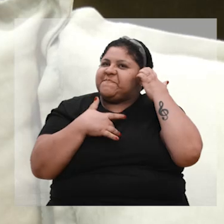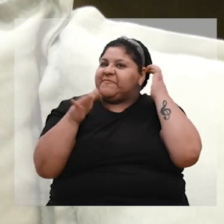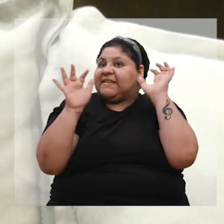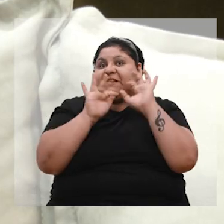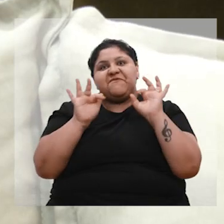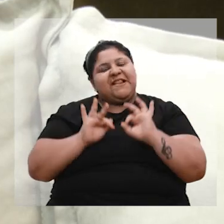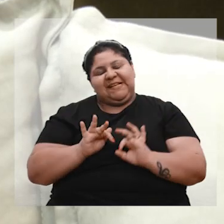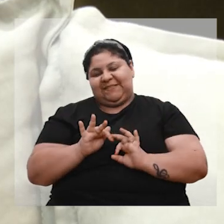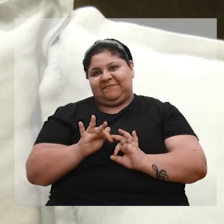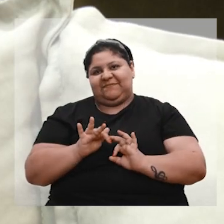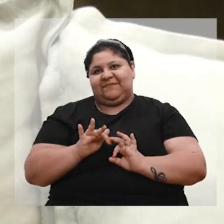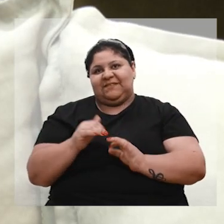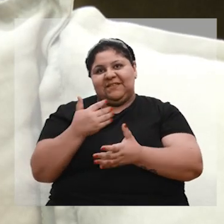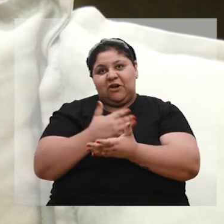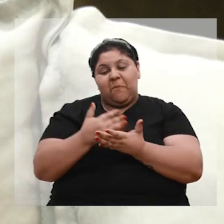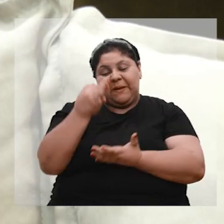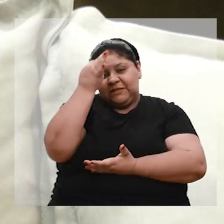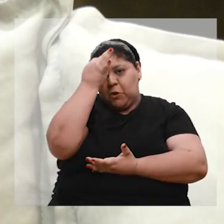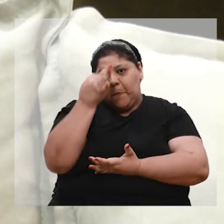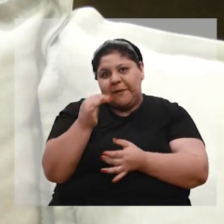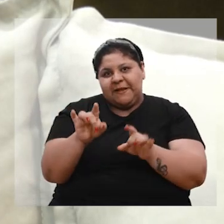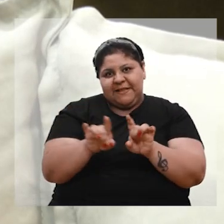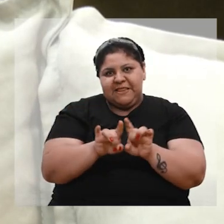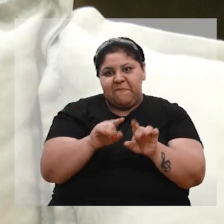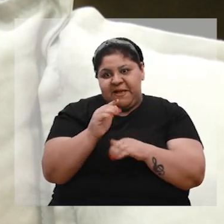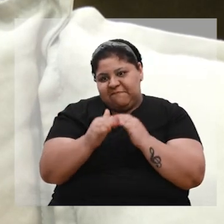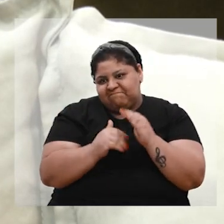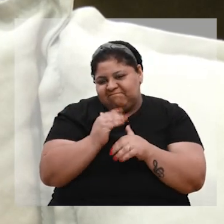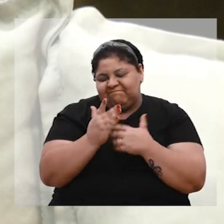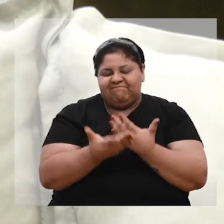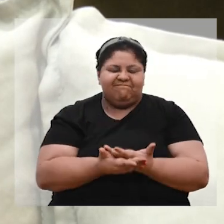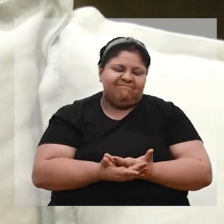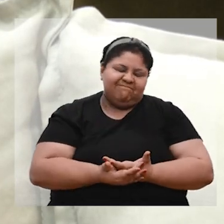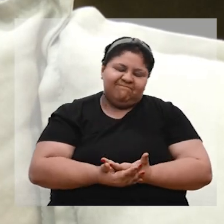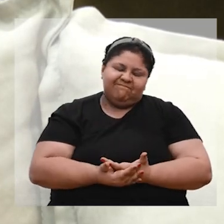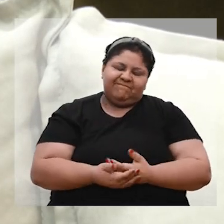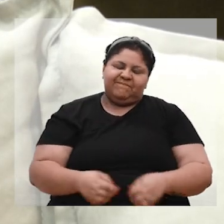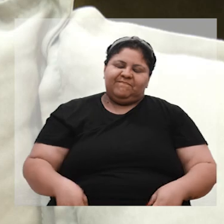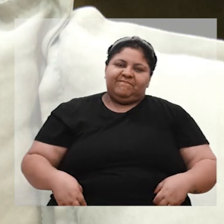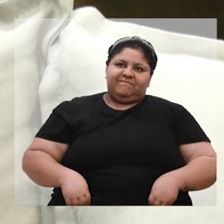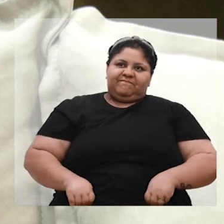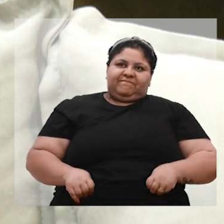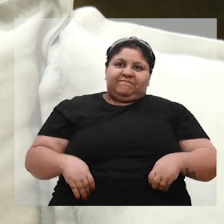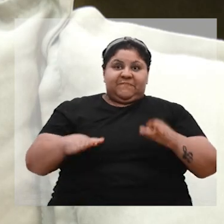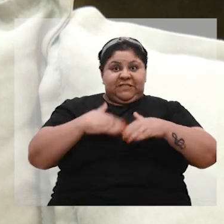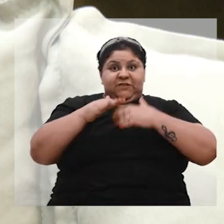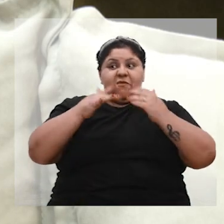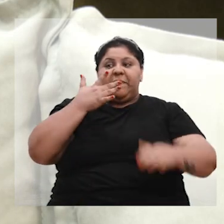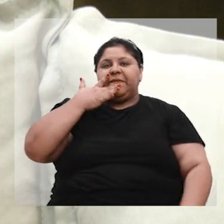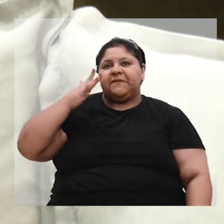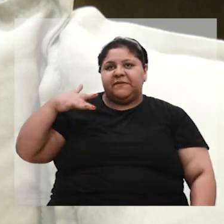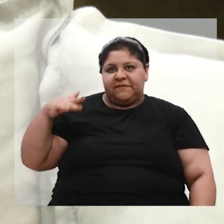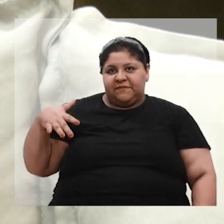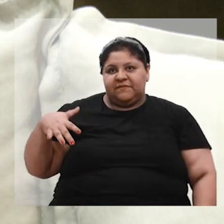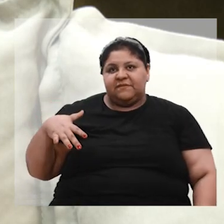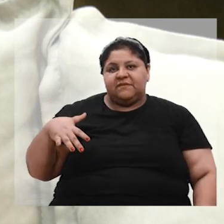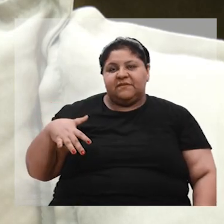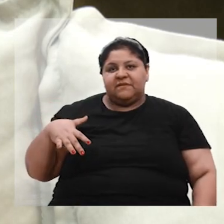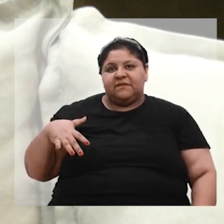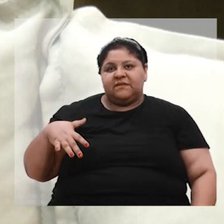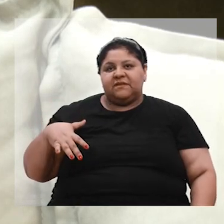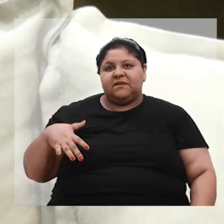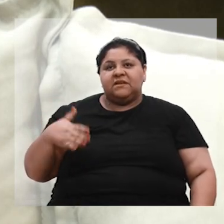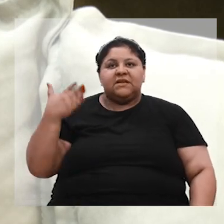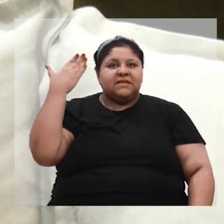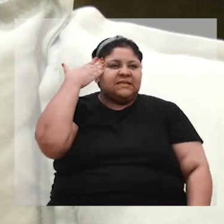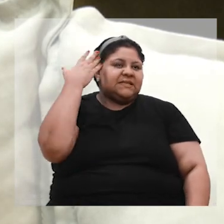eles ficam muito felizes, né? E começam a entender também esse processo de desenvolvimento da criança. Porque às vezes